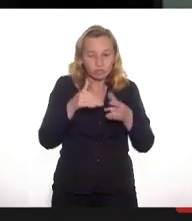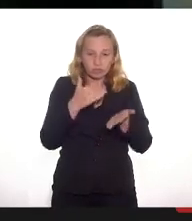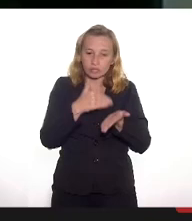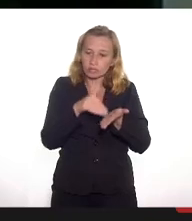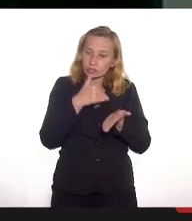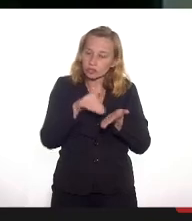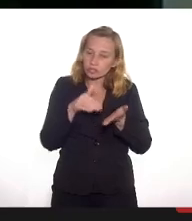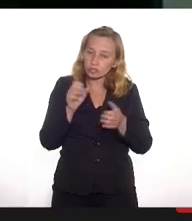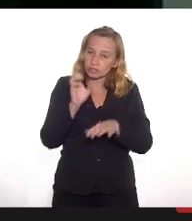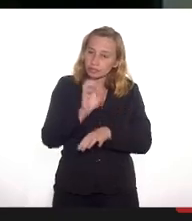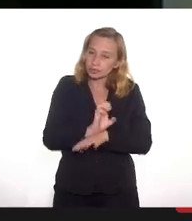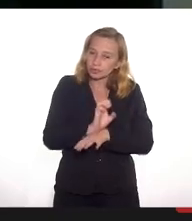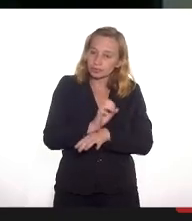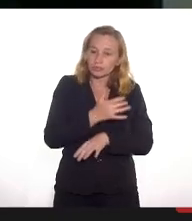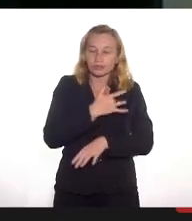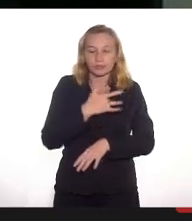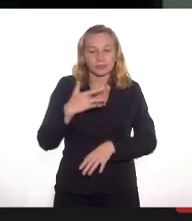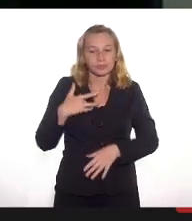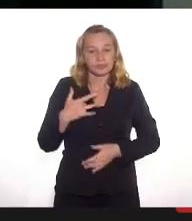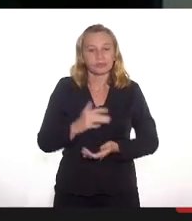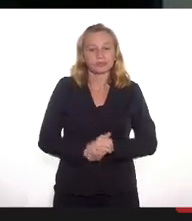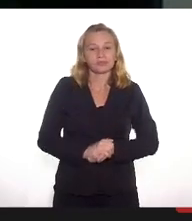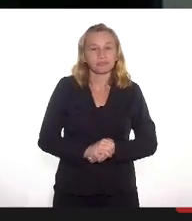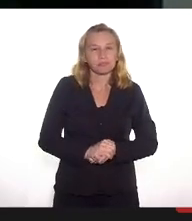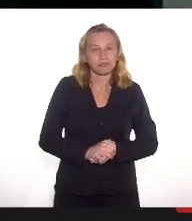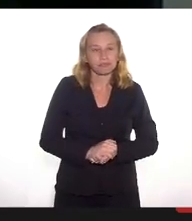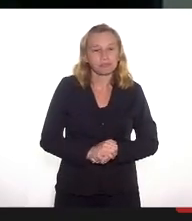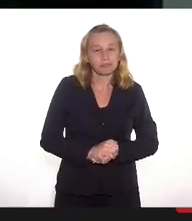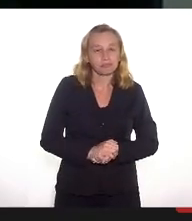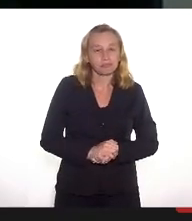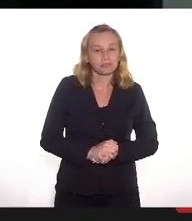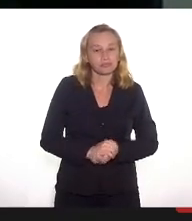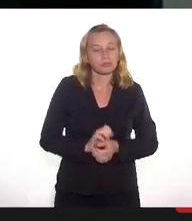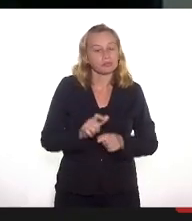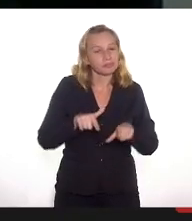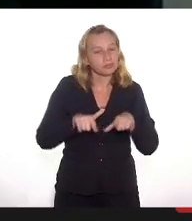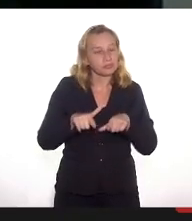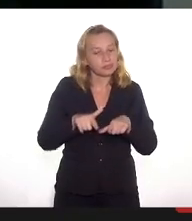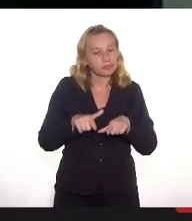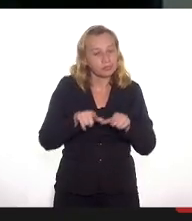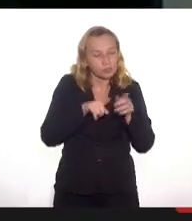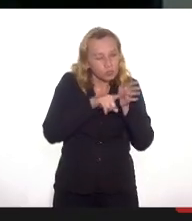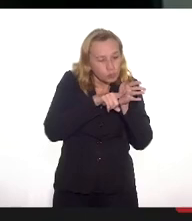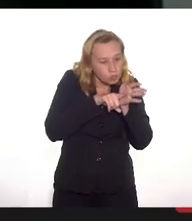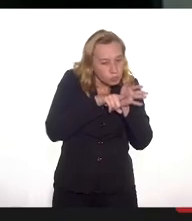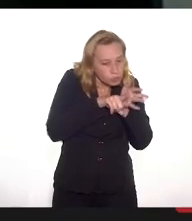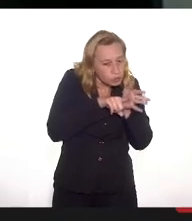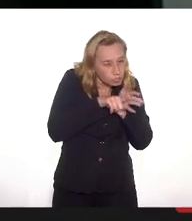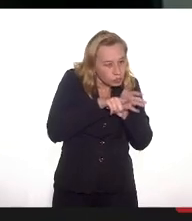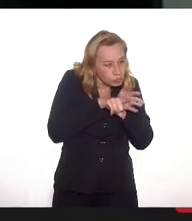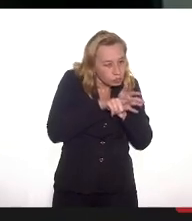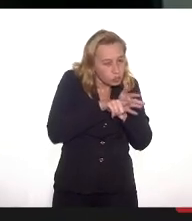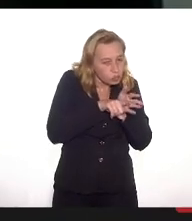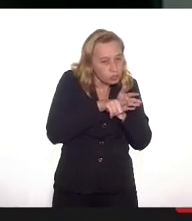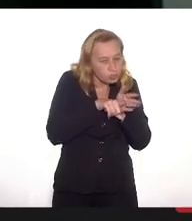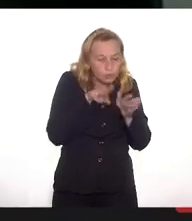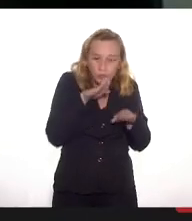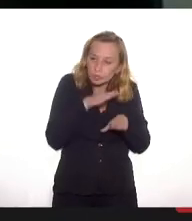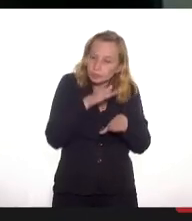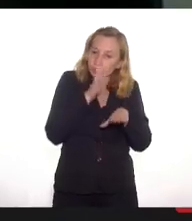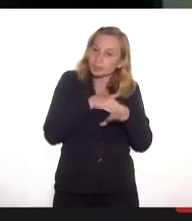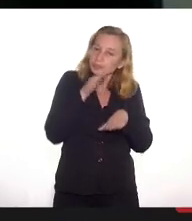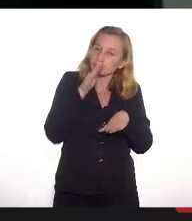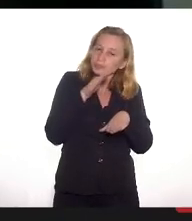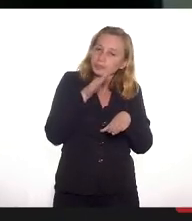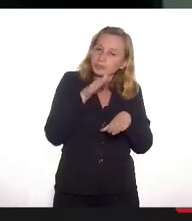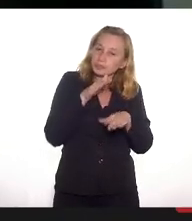secretaria de estado de saúde ela tem uma função de supervisão é por mais